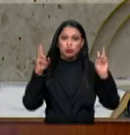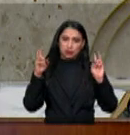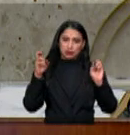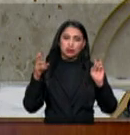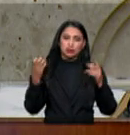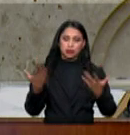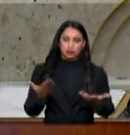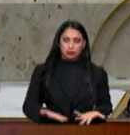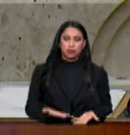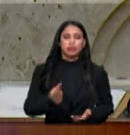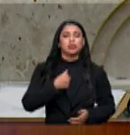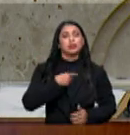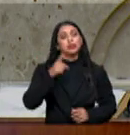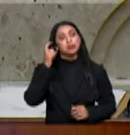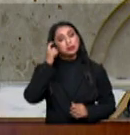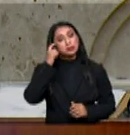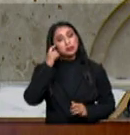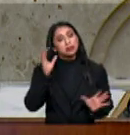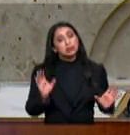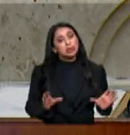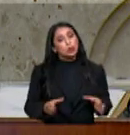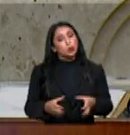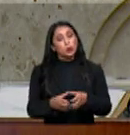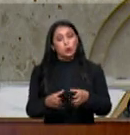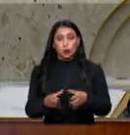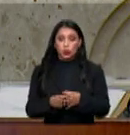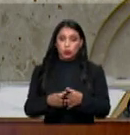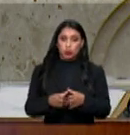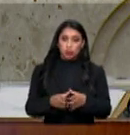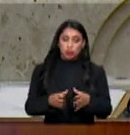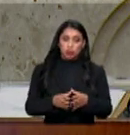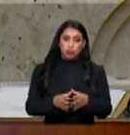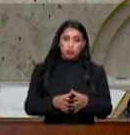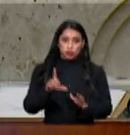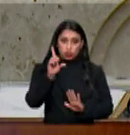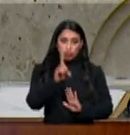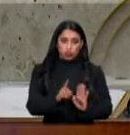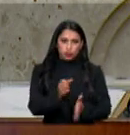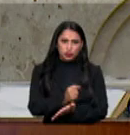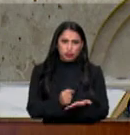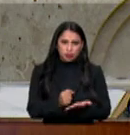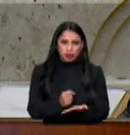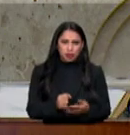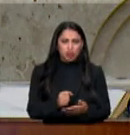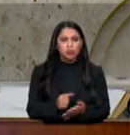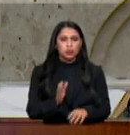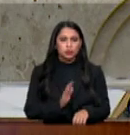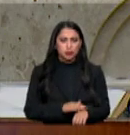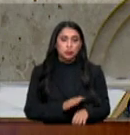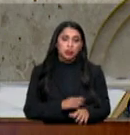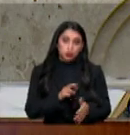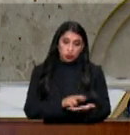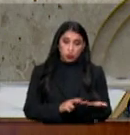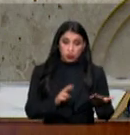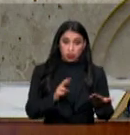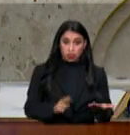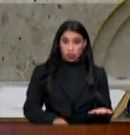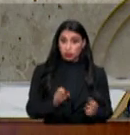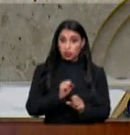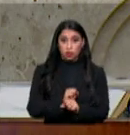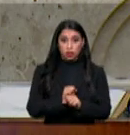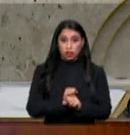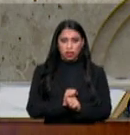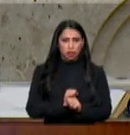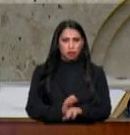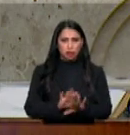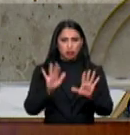gravata azul. Isso é a convenção coletiva atingiu direitos fundamentais. No primeiro momento, entendo que o relator deixou bem claro